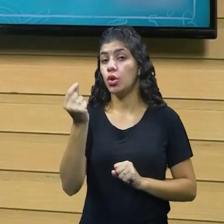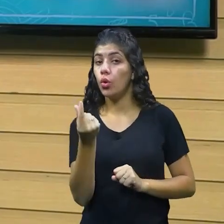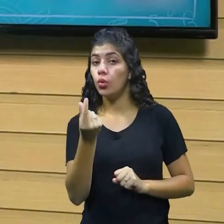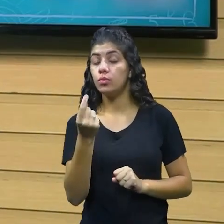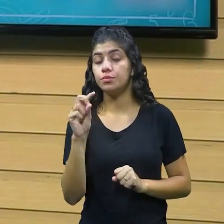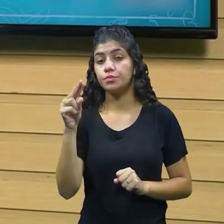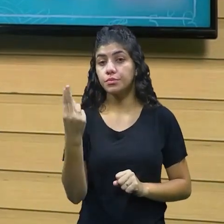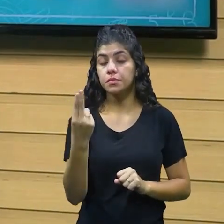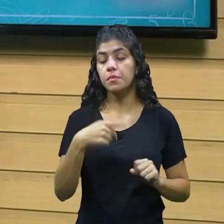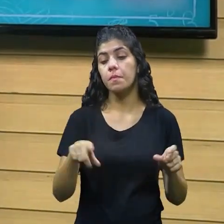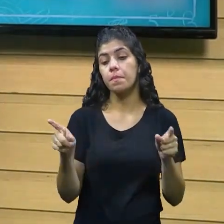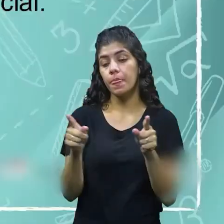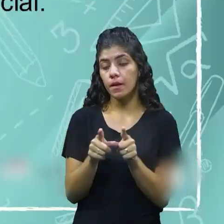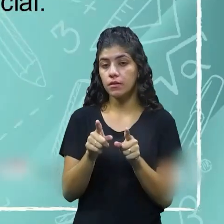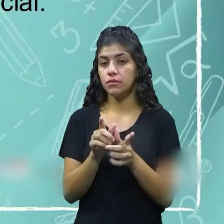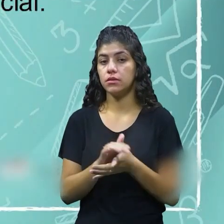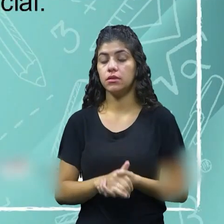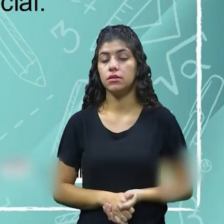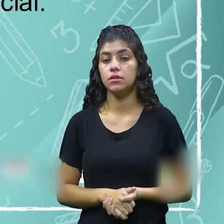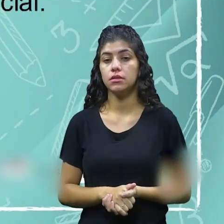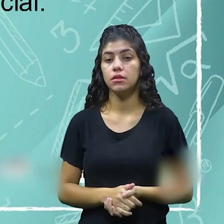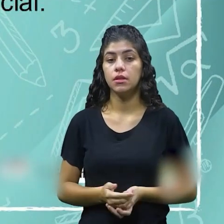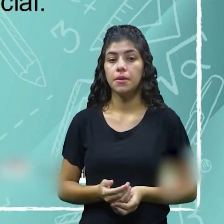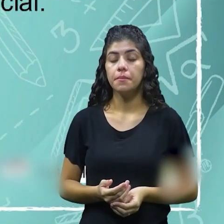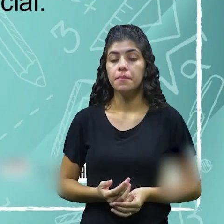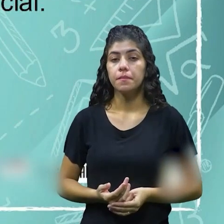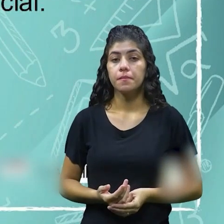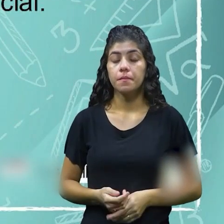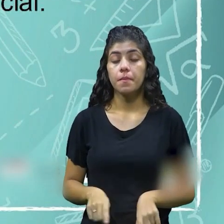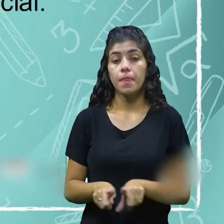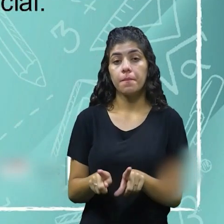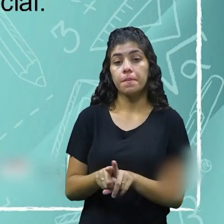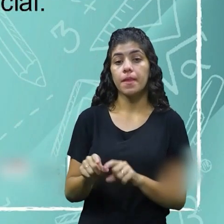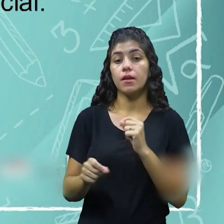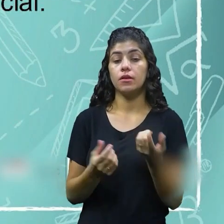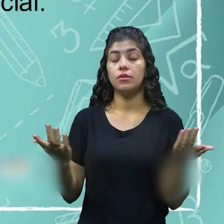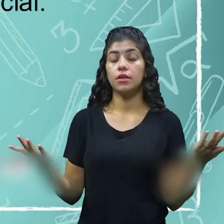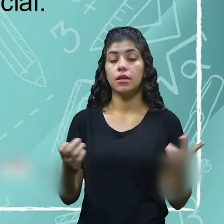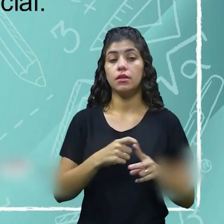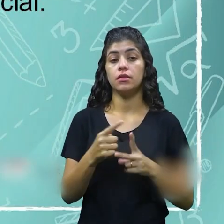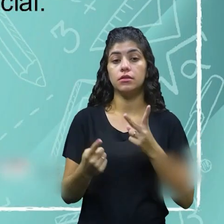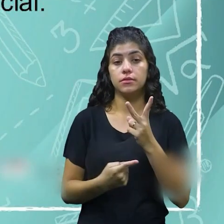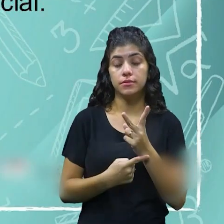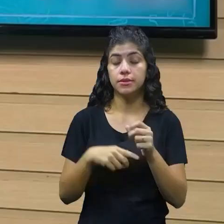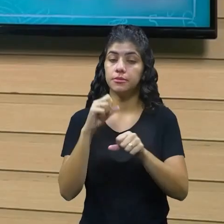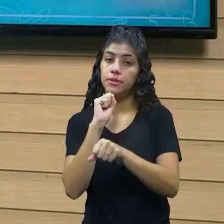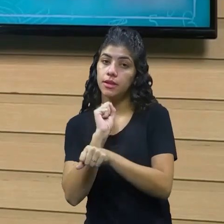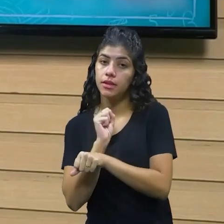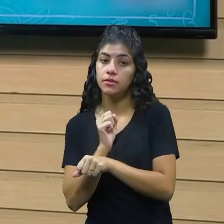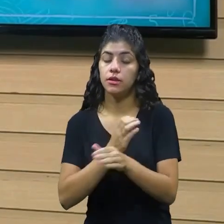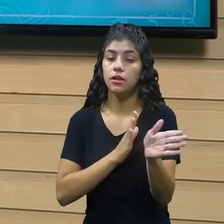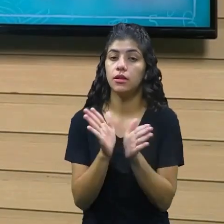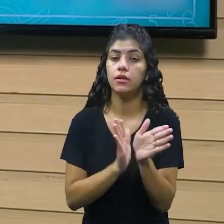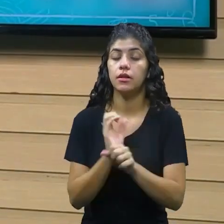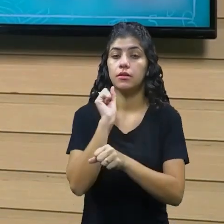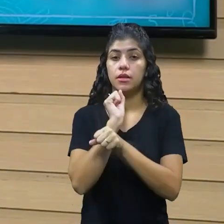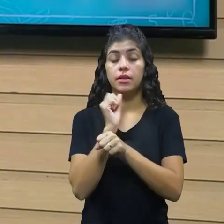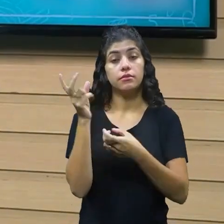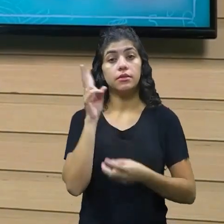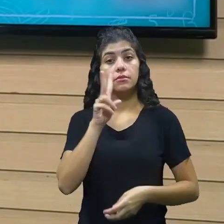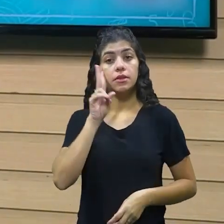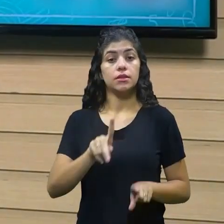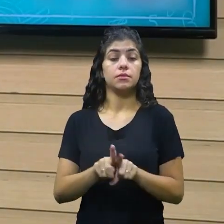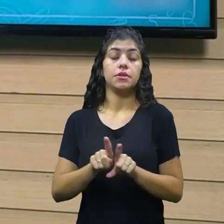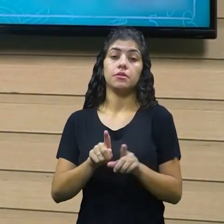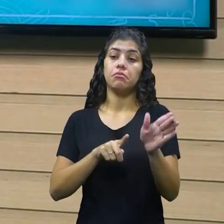ponto material, ok? E aí vamos tratar agora sobre os dois conceitos de movimento e repouso. Vale lembrar que você pode estar